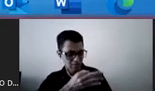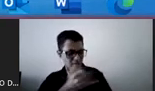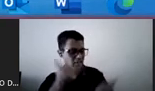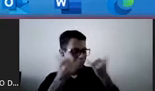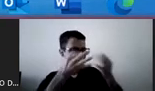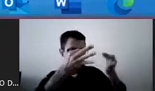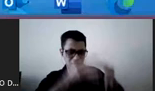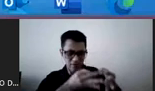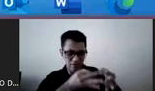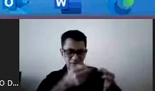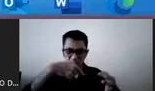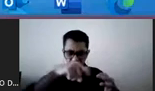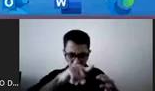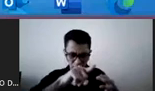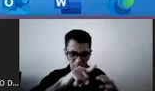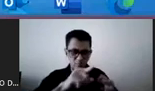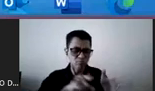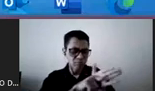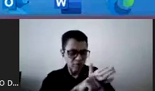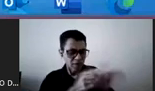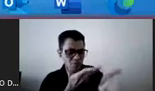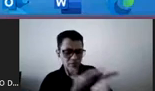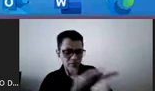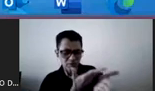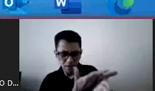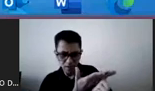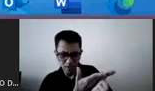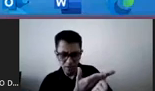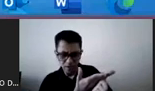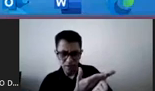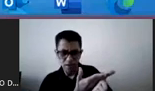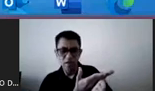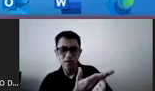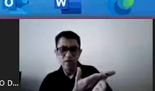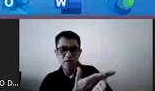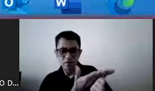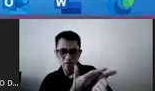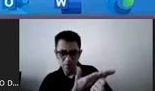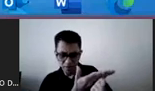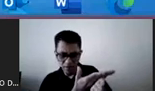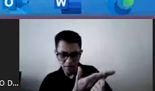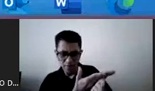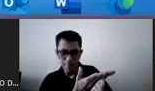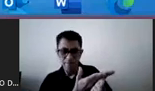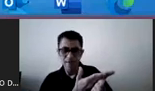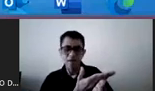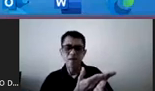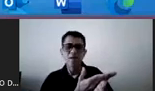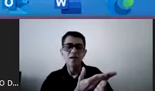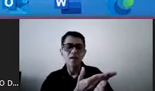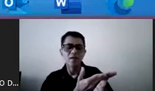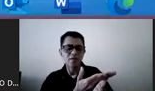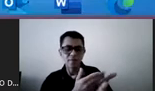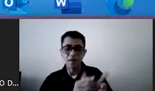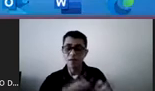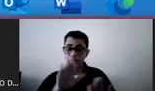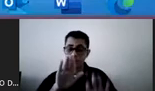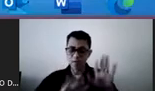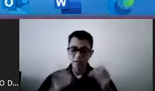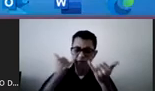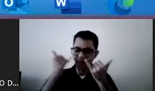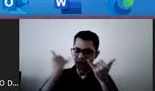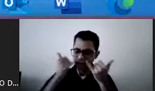é certa? Vou atrás, vou investigar, vou procurar. Muita não só... fake news, né? É, fake news. Essa é a palavra do momento, né?